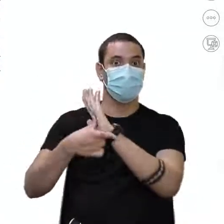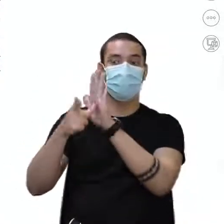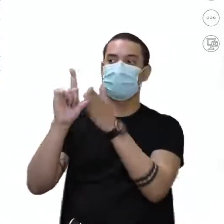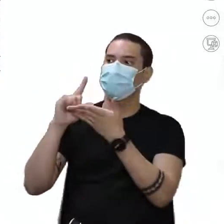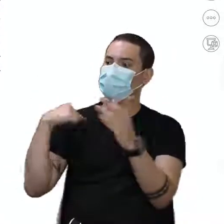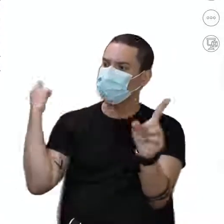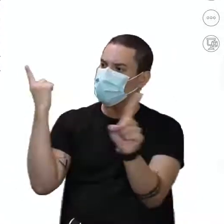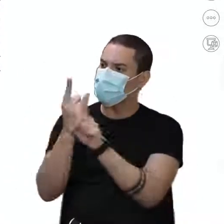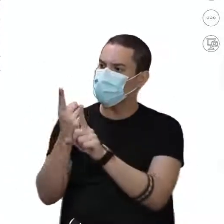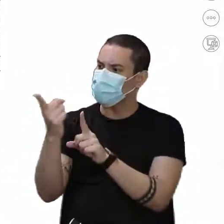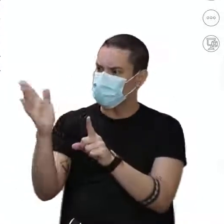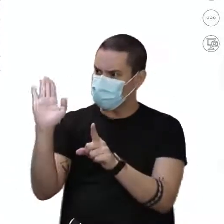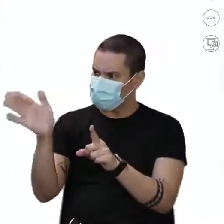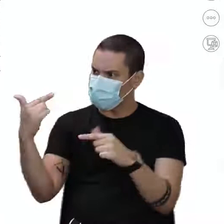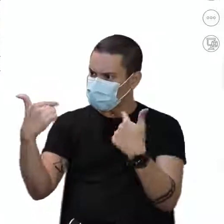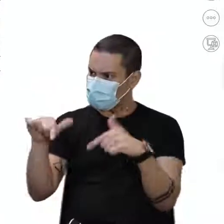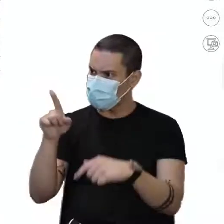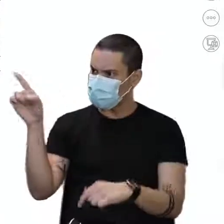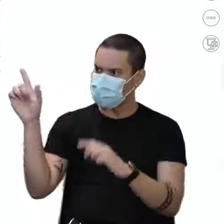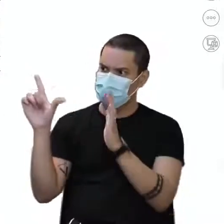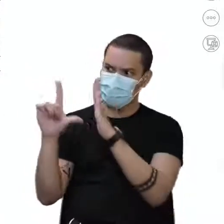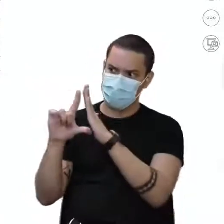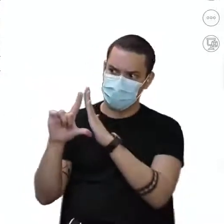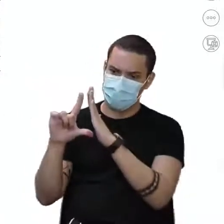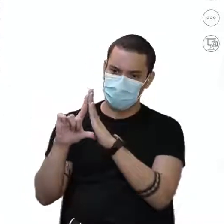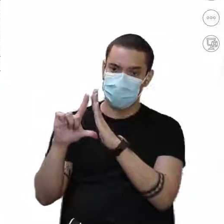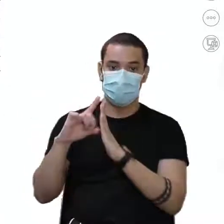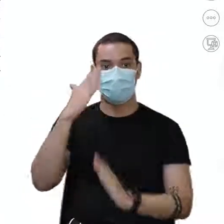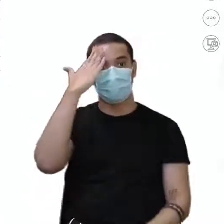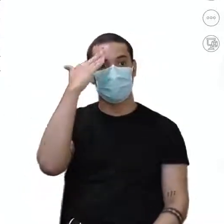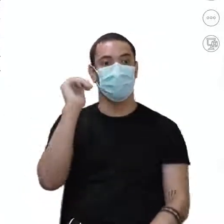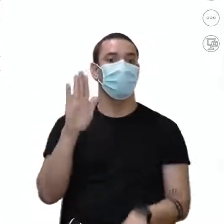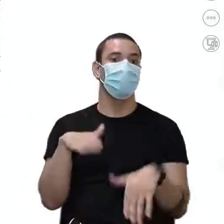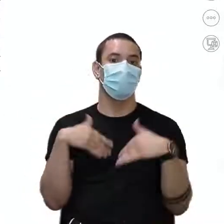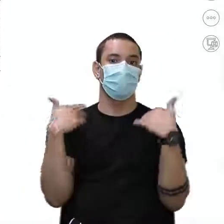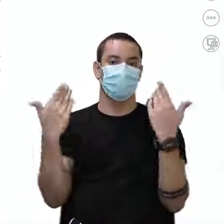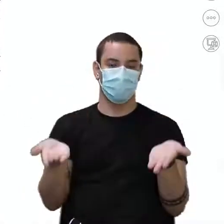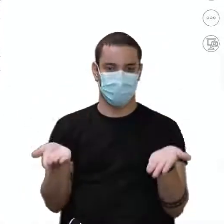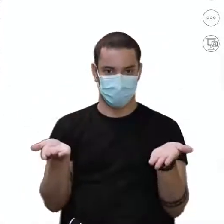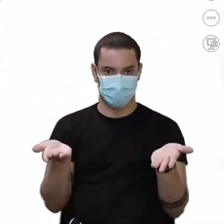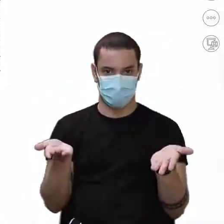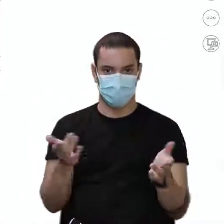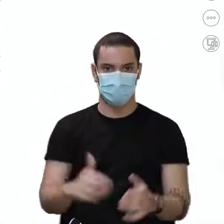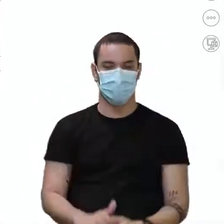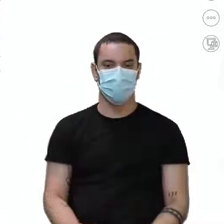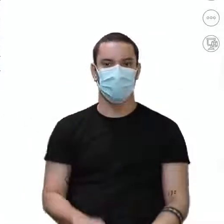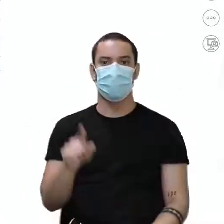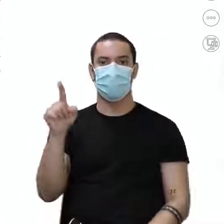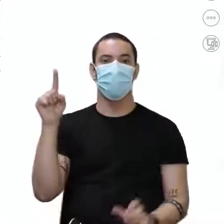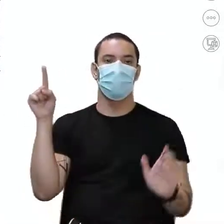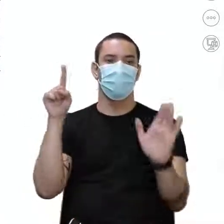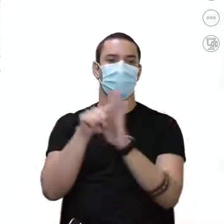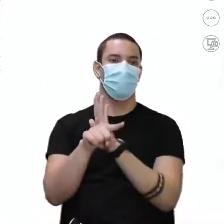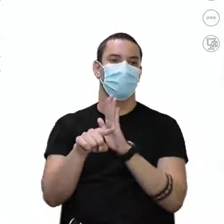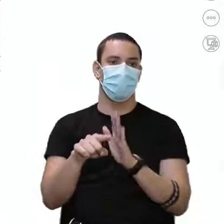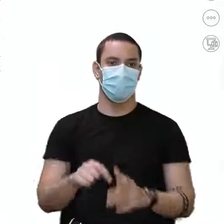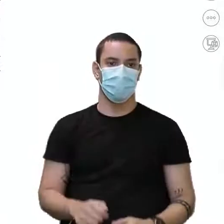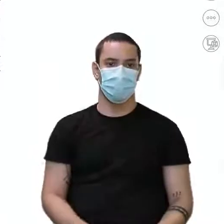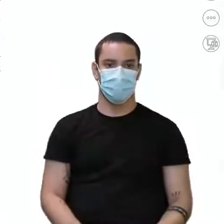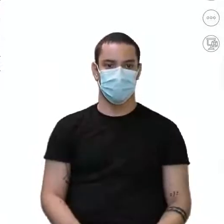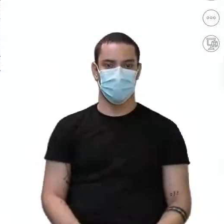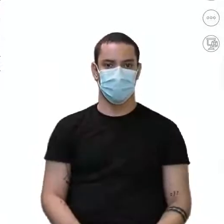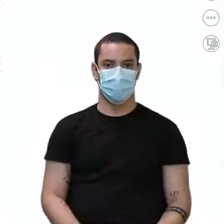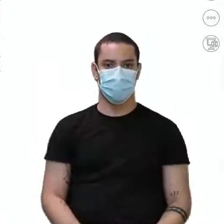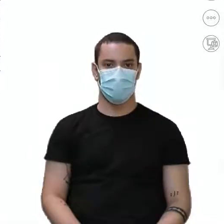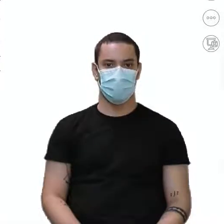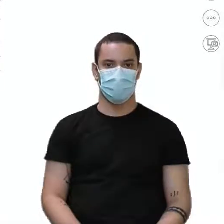seu amigo, ela já estava trabalhando lá. Aí você quer saber quando. E you ask, você pergunta how long,